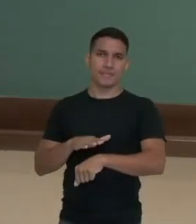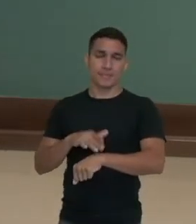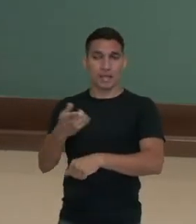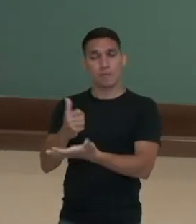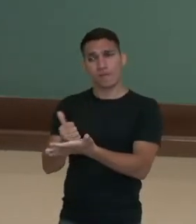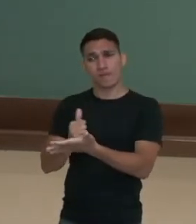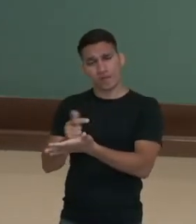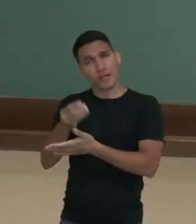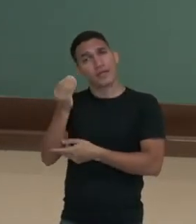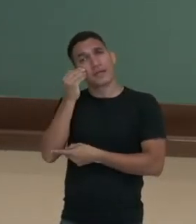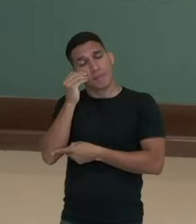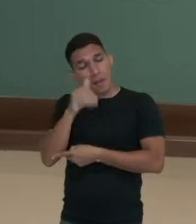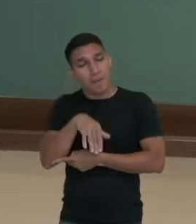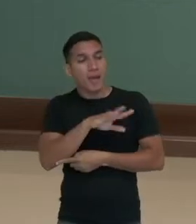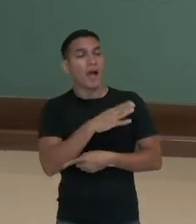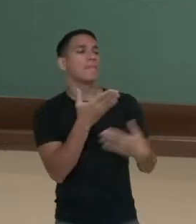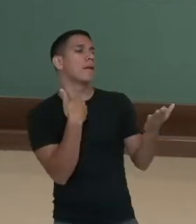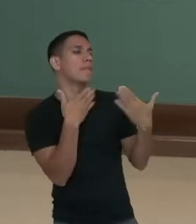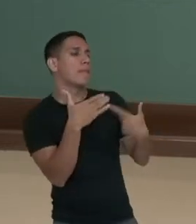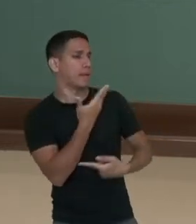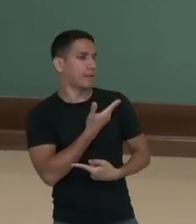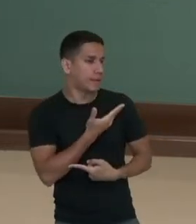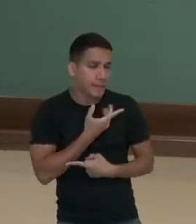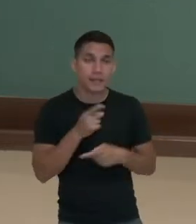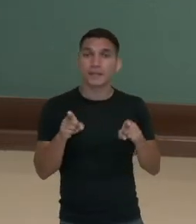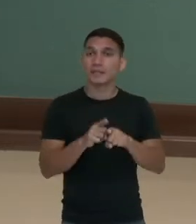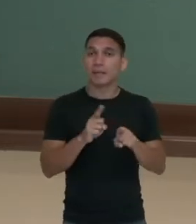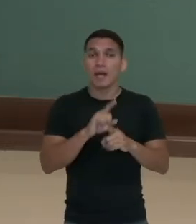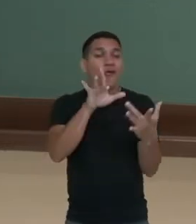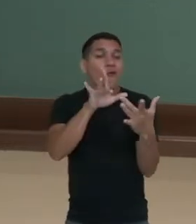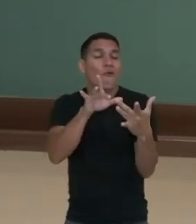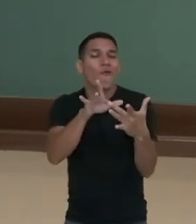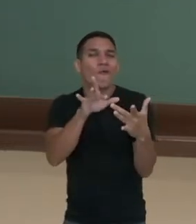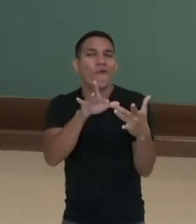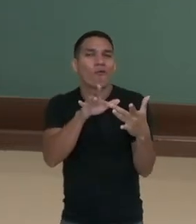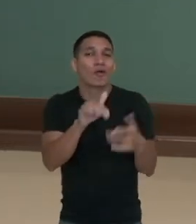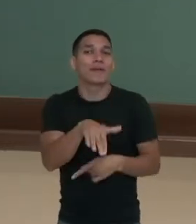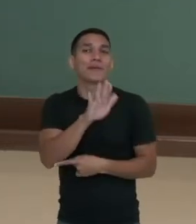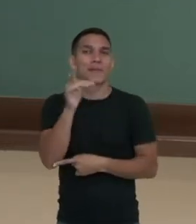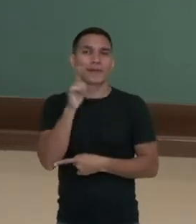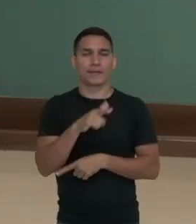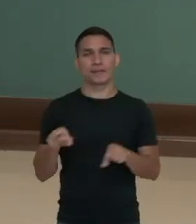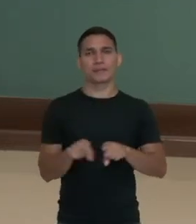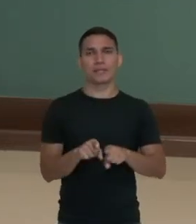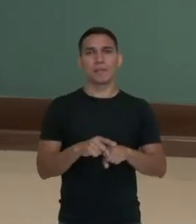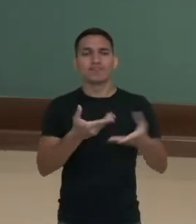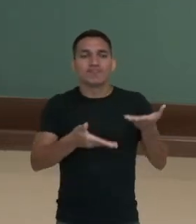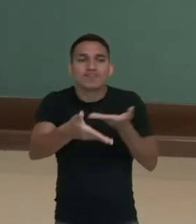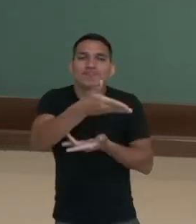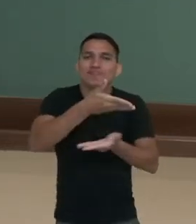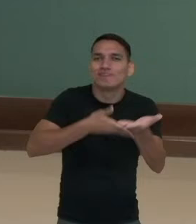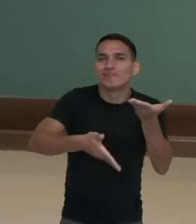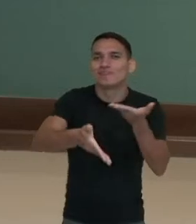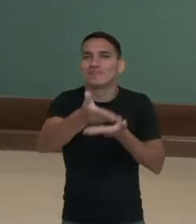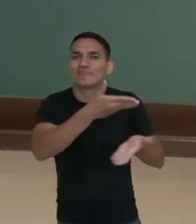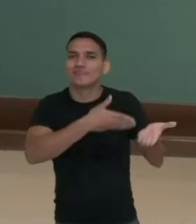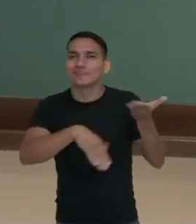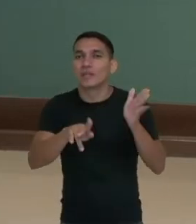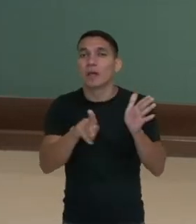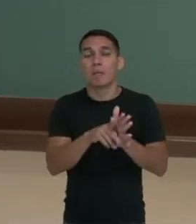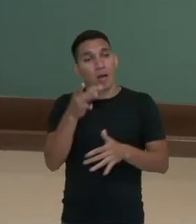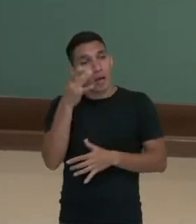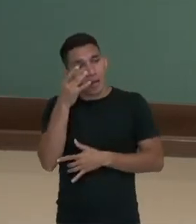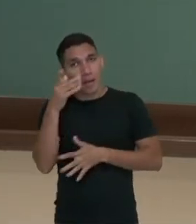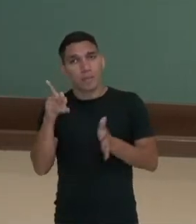um tempo para conversar com os amigos, de ter aquele contato, né, de jogar uma partida ali, talvez ali no